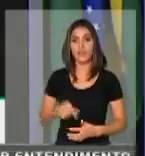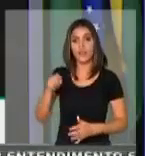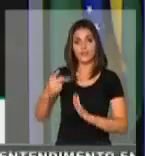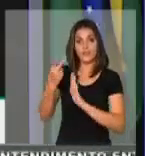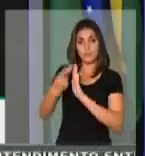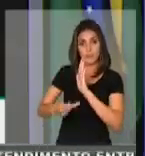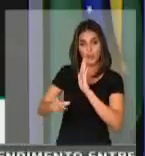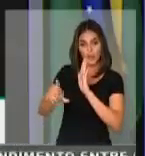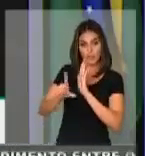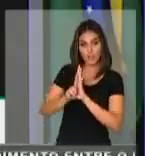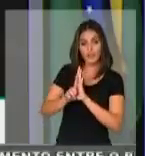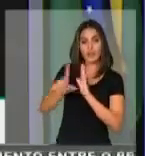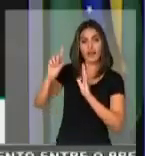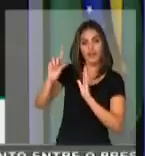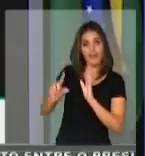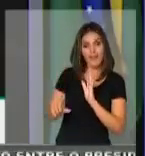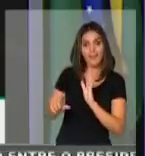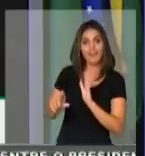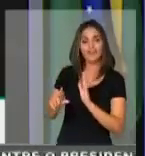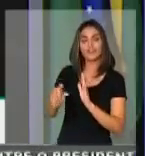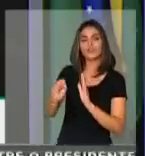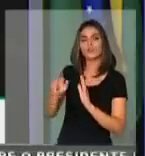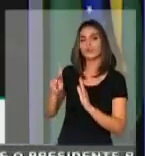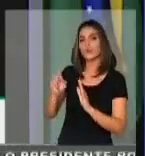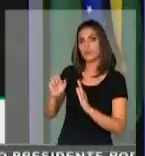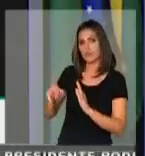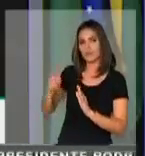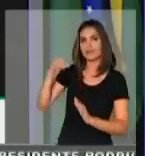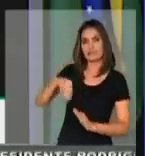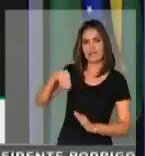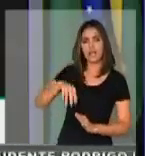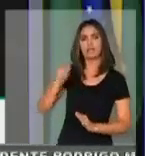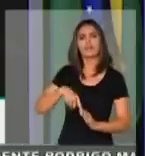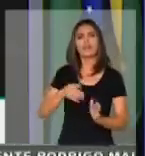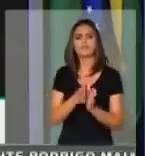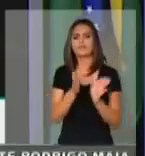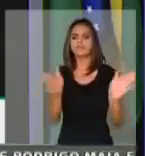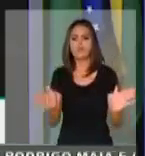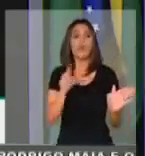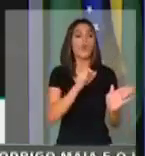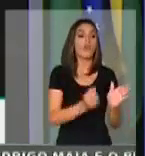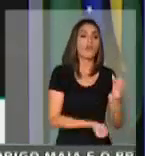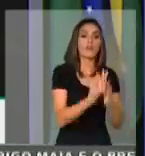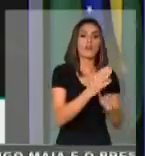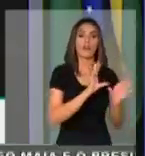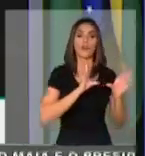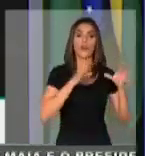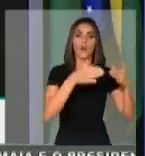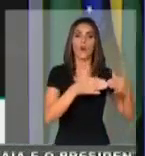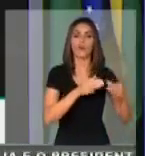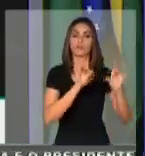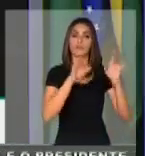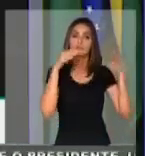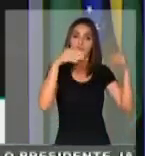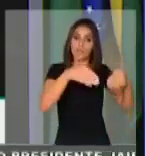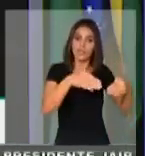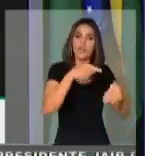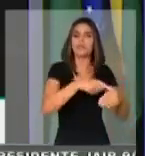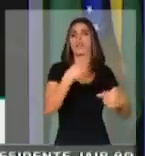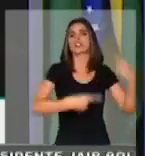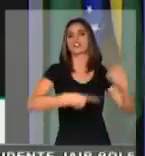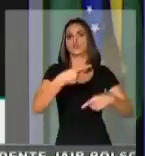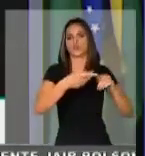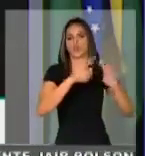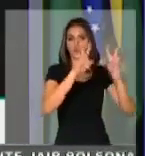volte a caminhar com maior celeridade, temos dois caminhos. Um deles é a criação de uma nova comissão especial na Câmara para analisar o